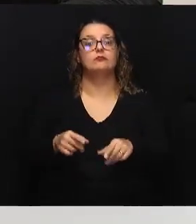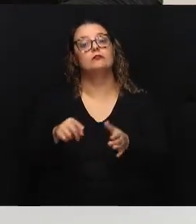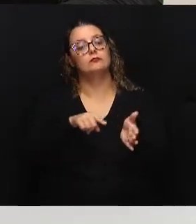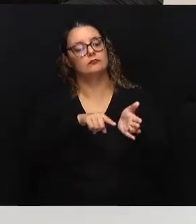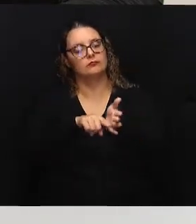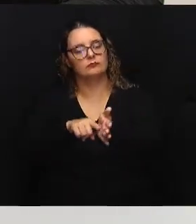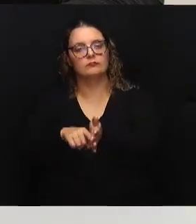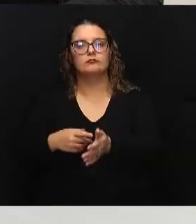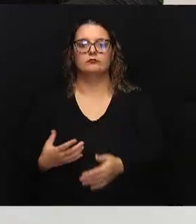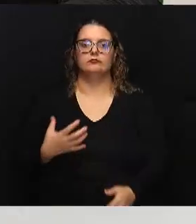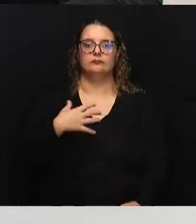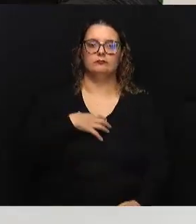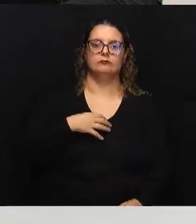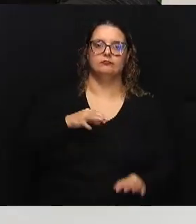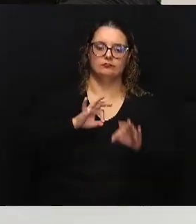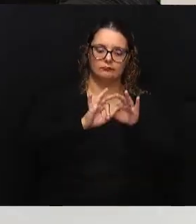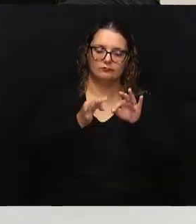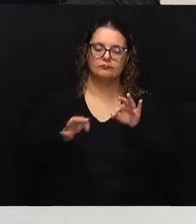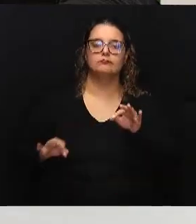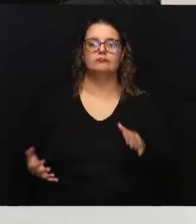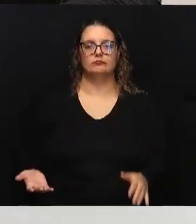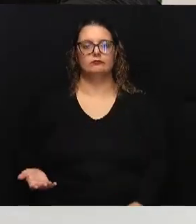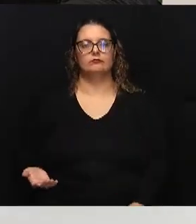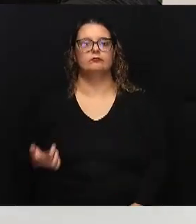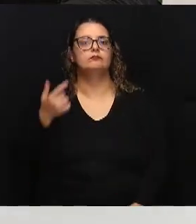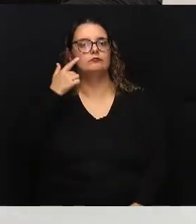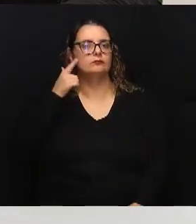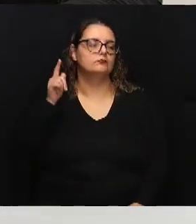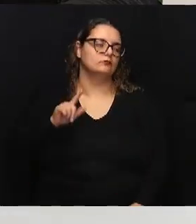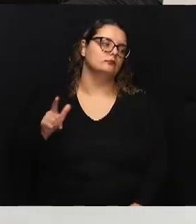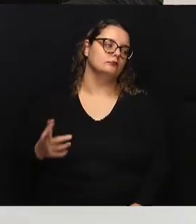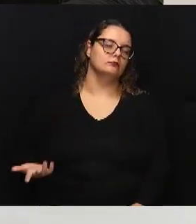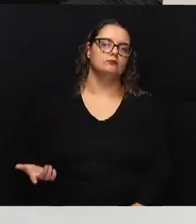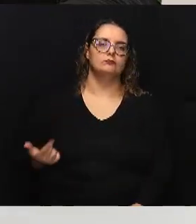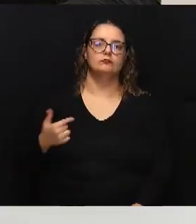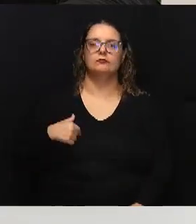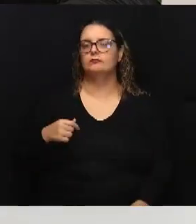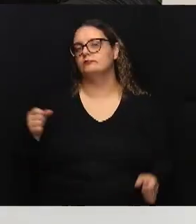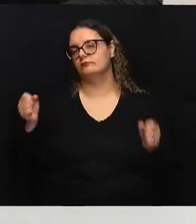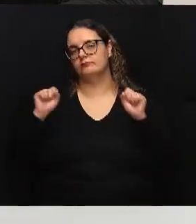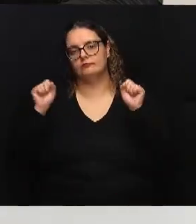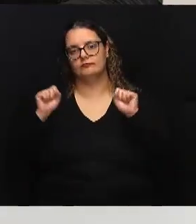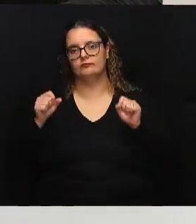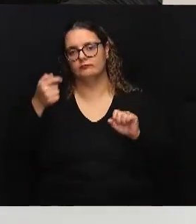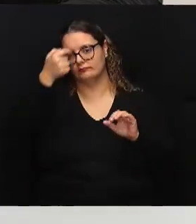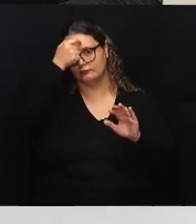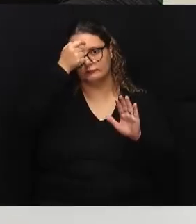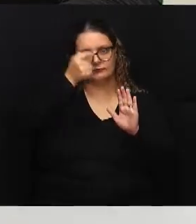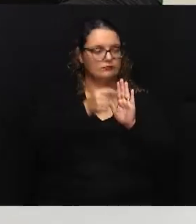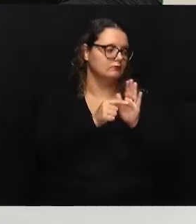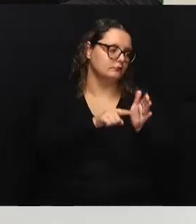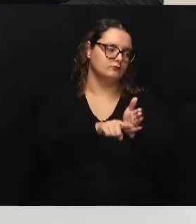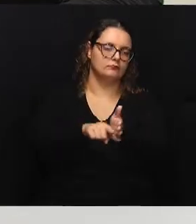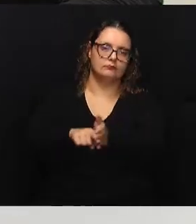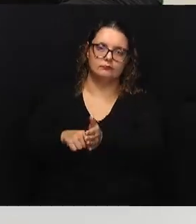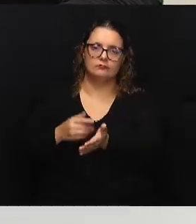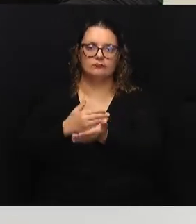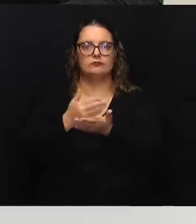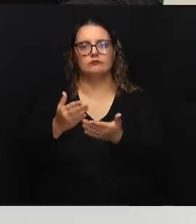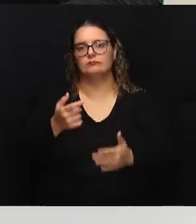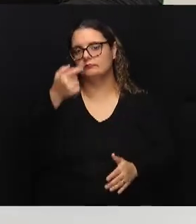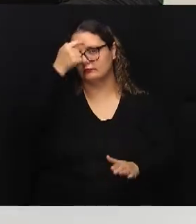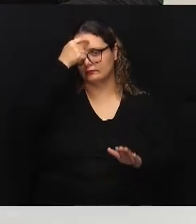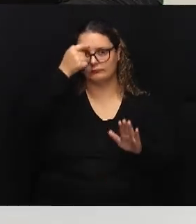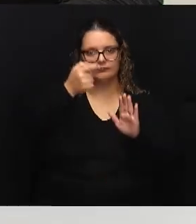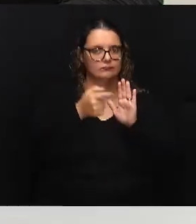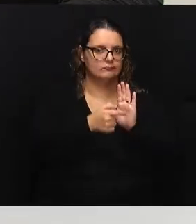pesquisa de maneira extensiva. Tá? E, de novo, eu sou um entusiasta de usar IA para fazer essas pesquisas iniciais. A inteligência artificial,